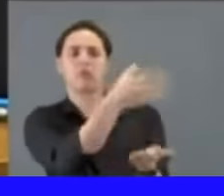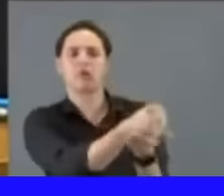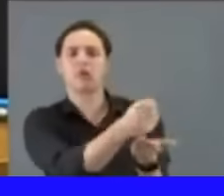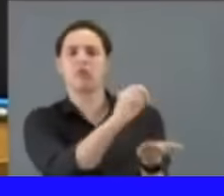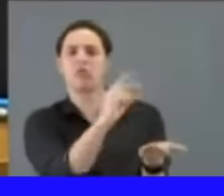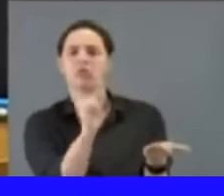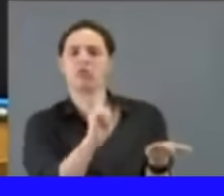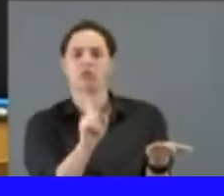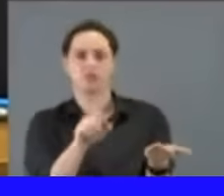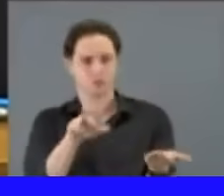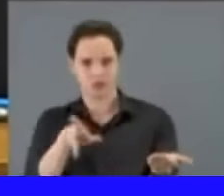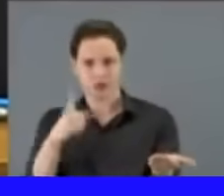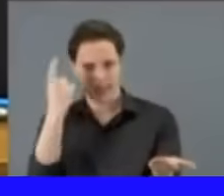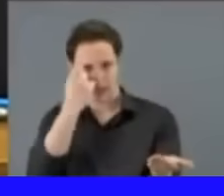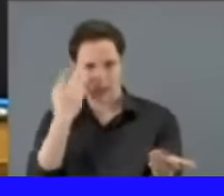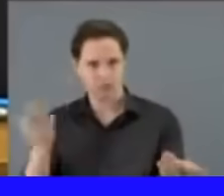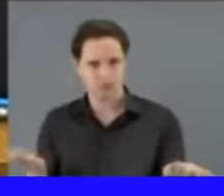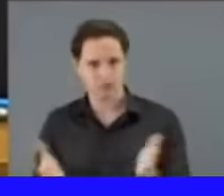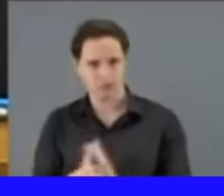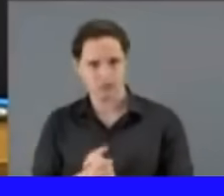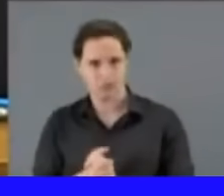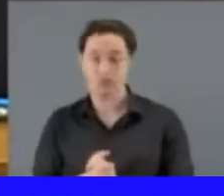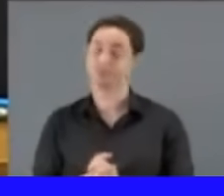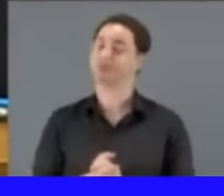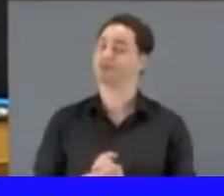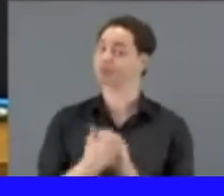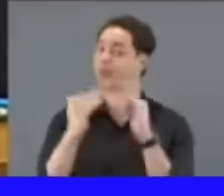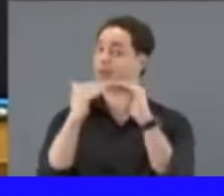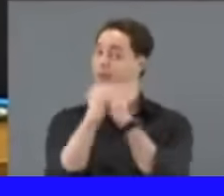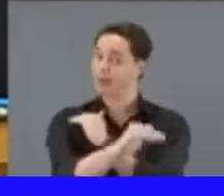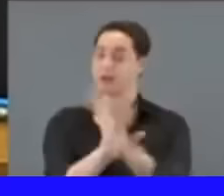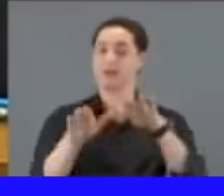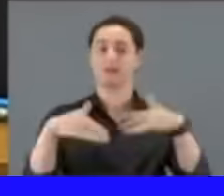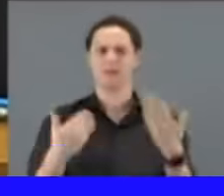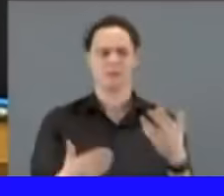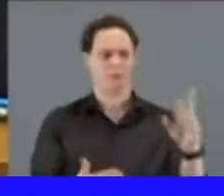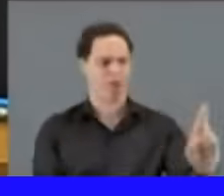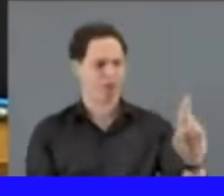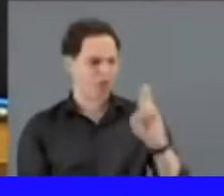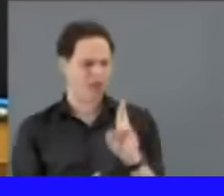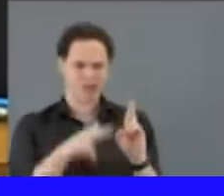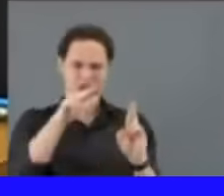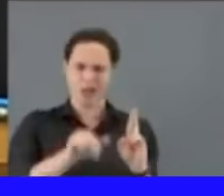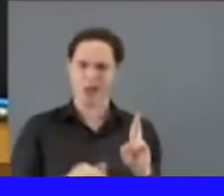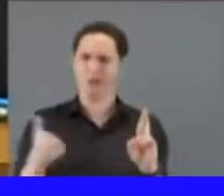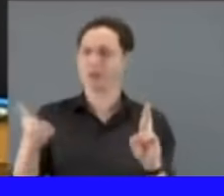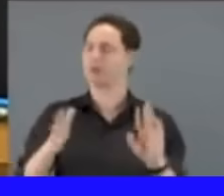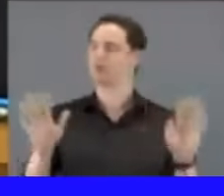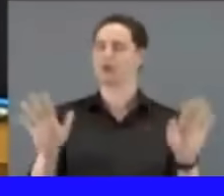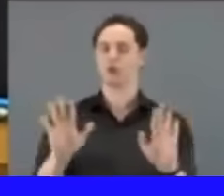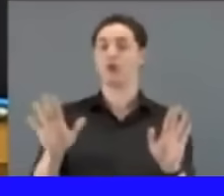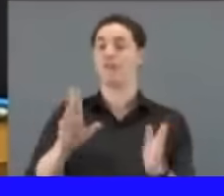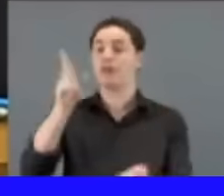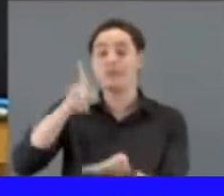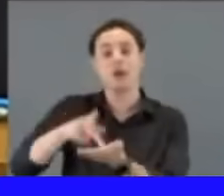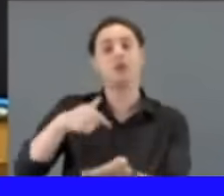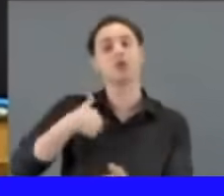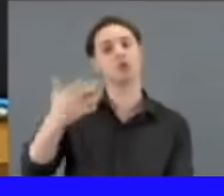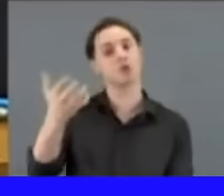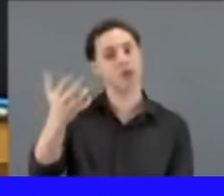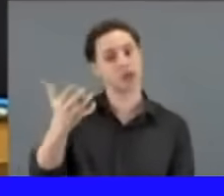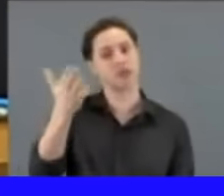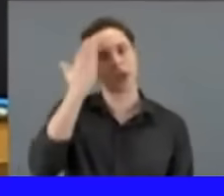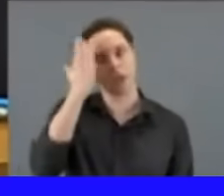a ABIN. Isso não faz sentido. Então, não a resposta que eu quero obter, a resposta de fato verdadeira que eu quero